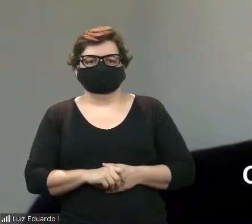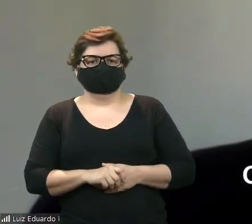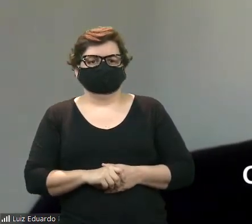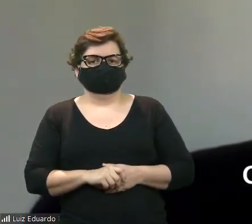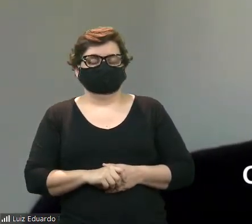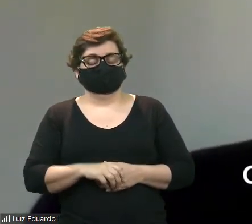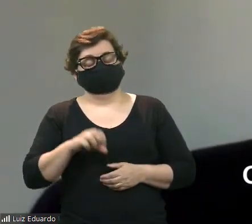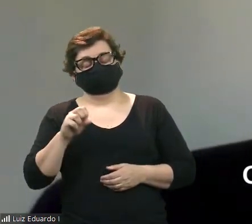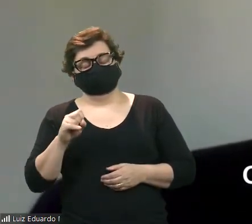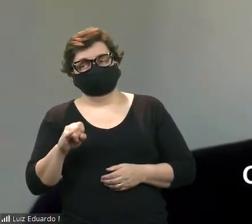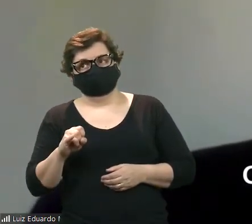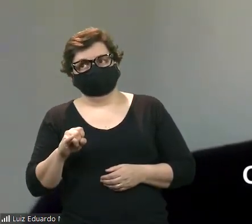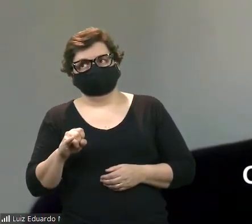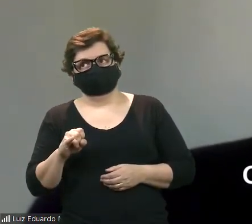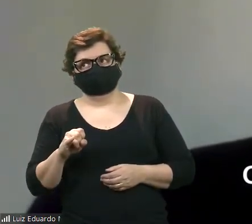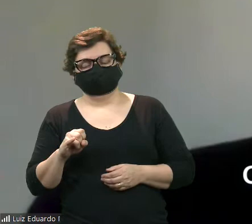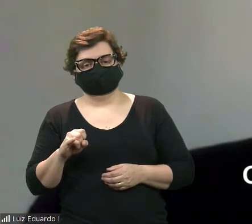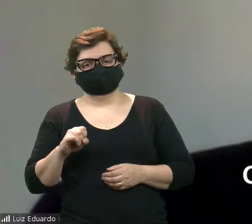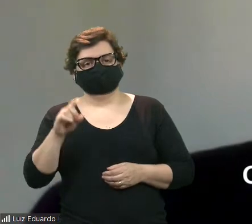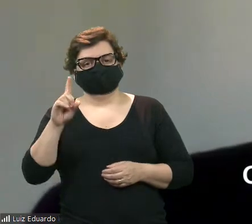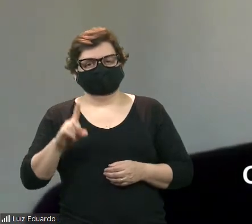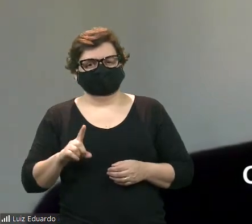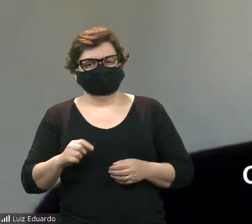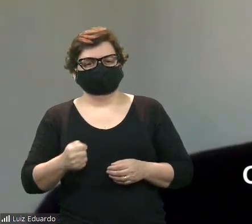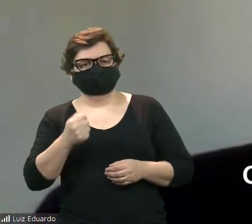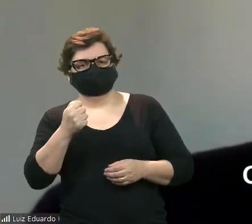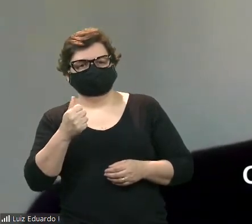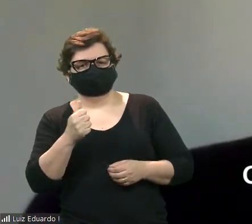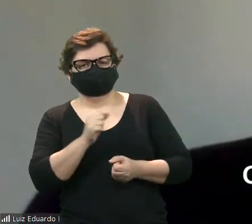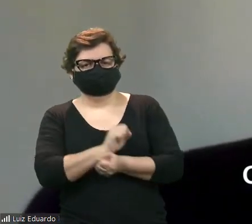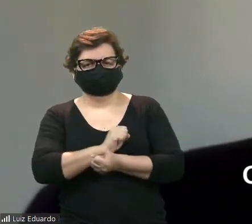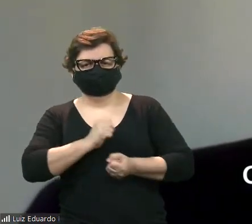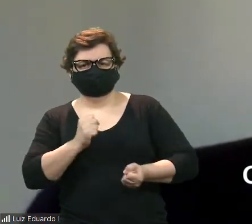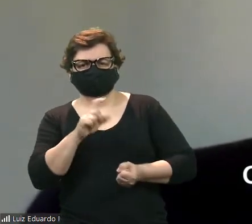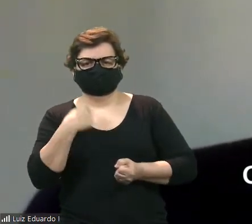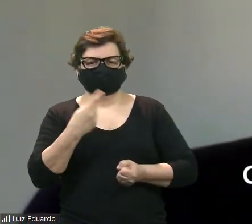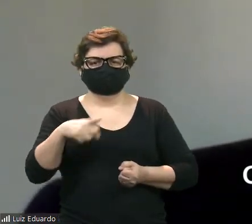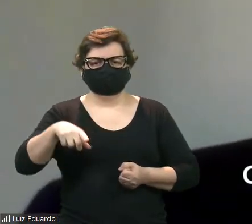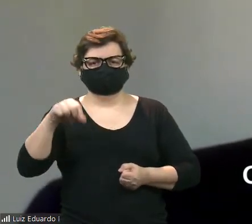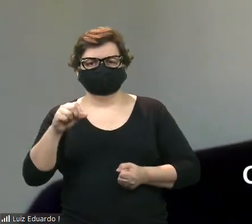fato, se revela quase que impossível nós